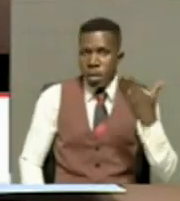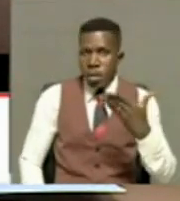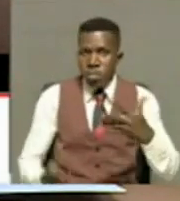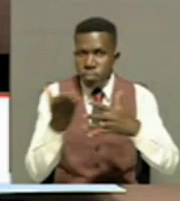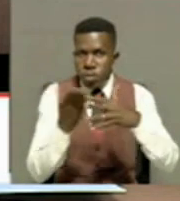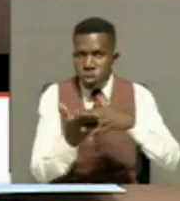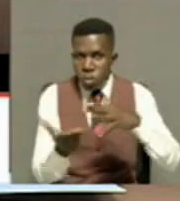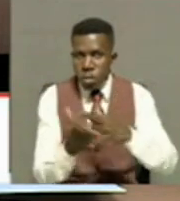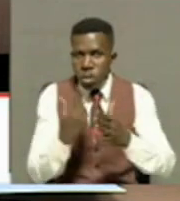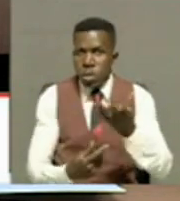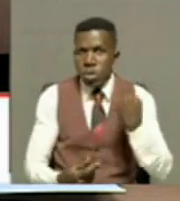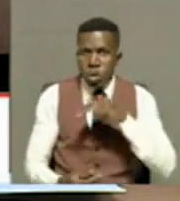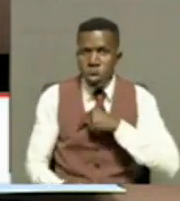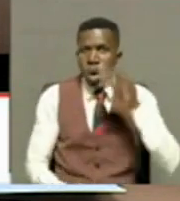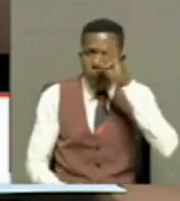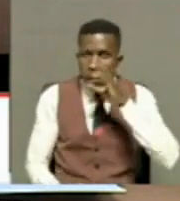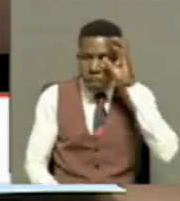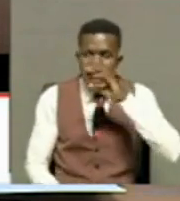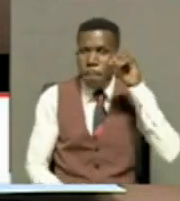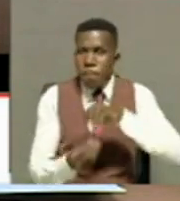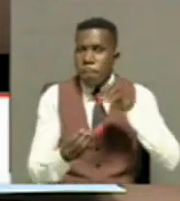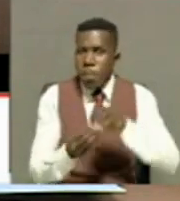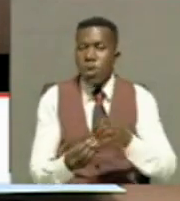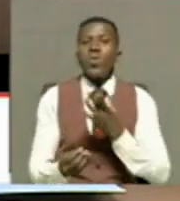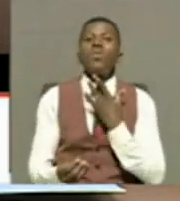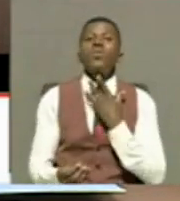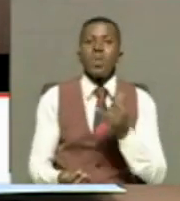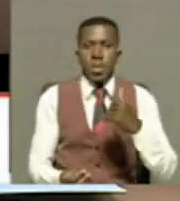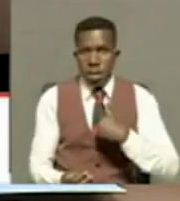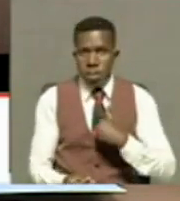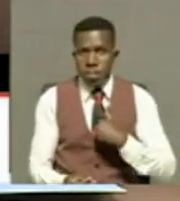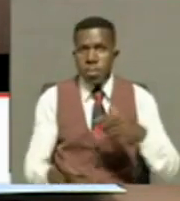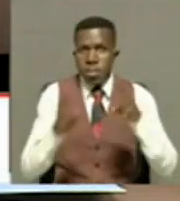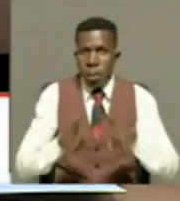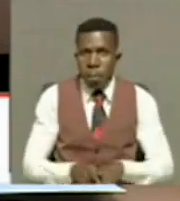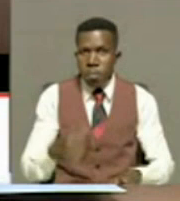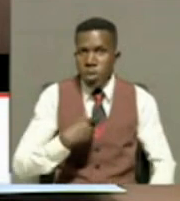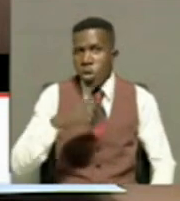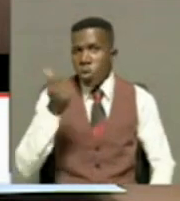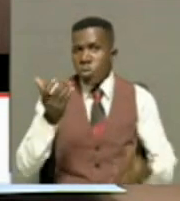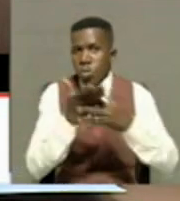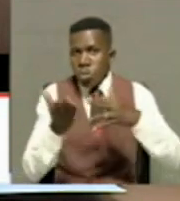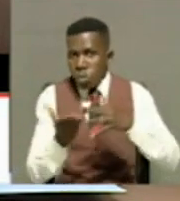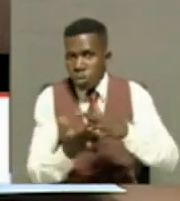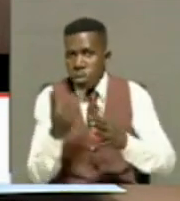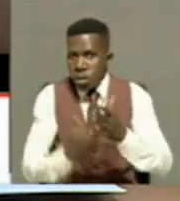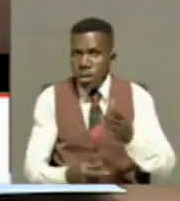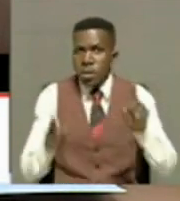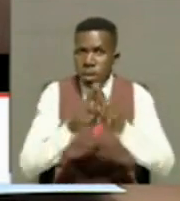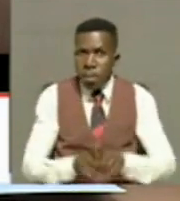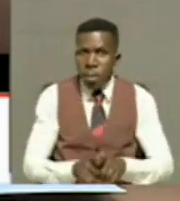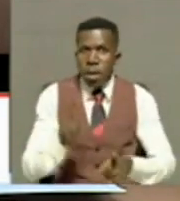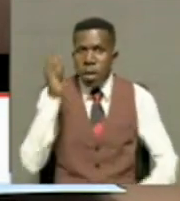atuamos do lado da procura, portanto, nós temos interesse, e há acordos que nos chegam do lado da